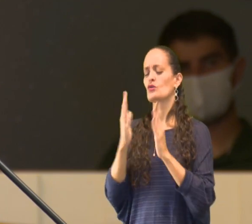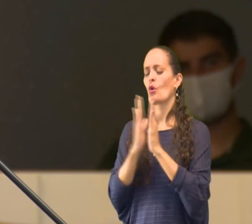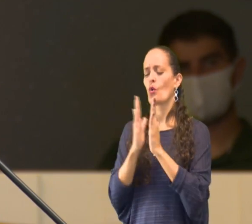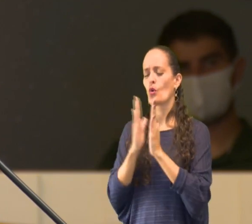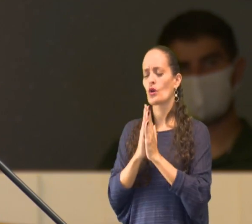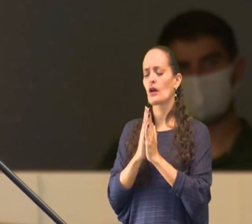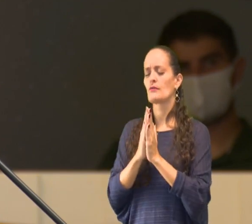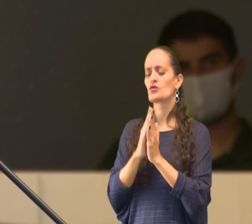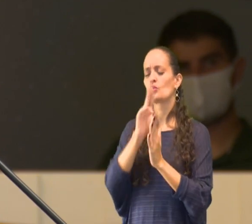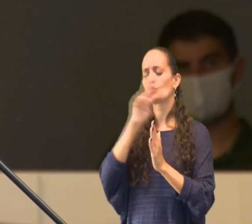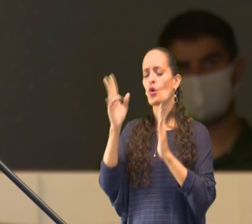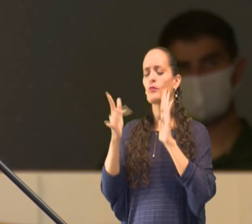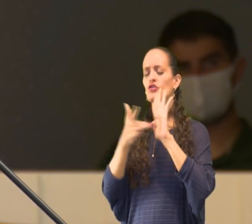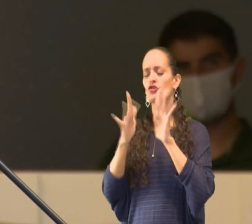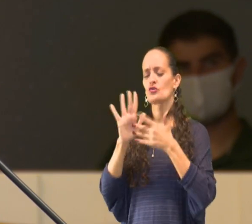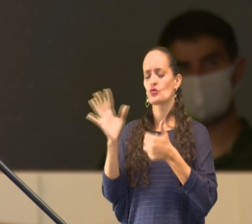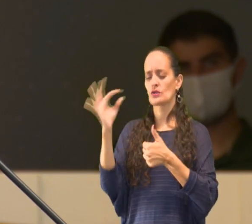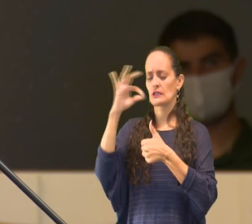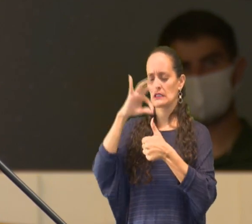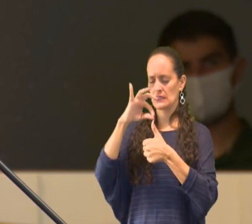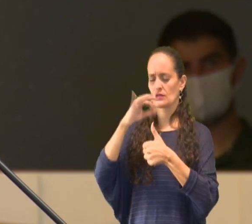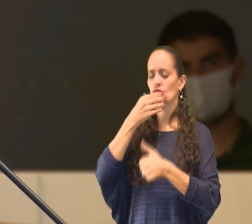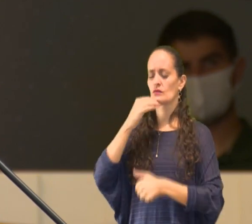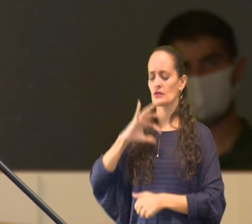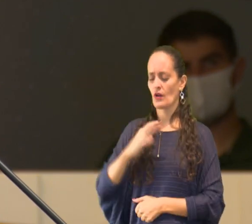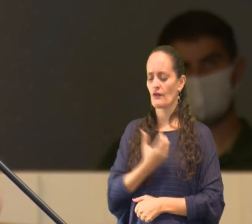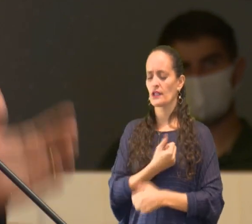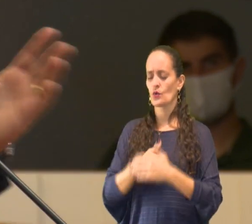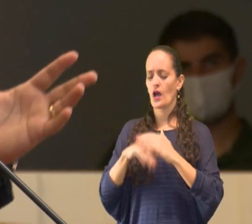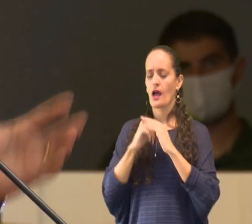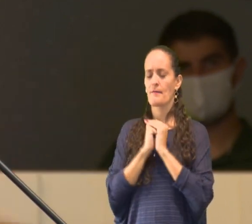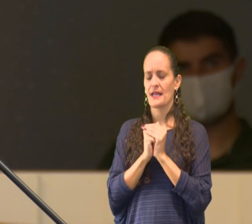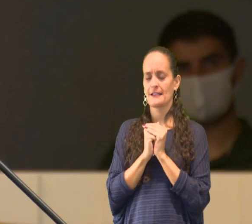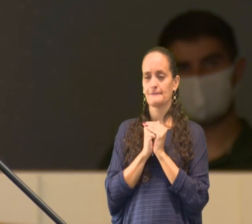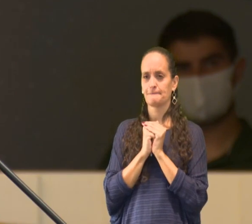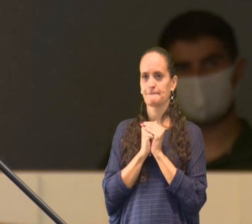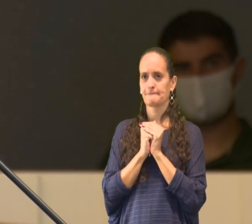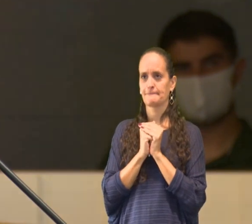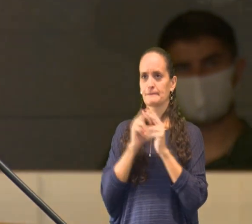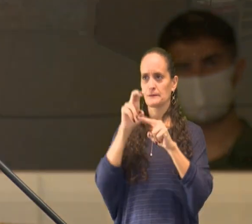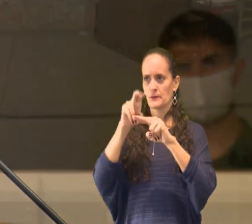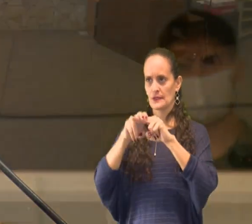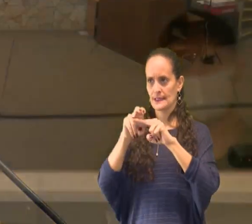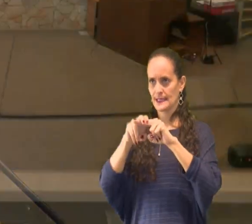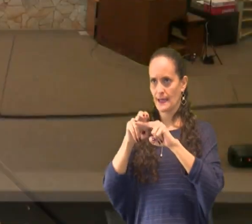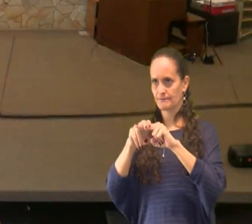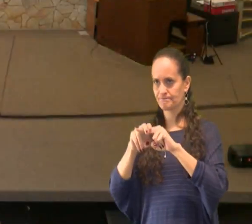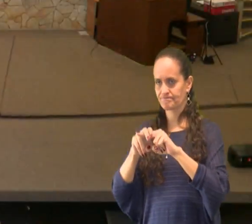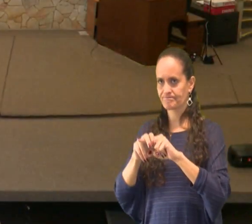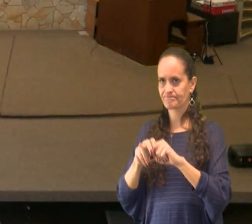Cristo Jesus, o nosso Senhor e Salvador. Amém. Amém. Os irmãos podem se assentar.